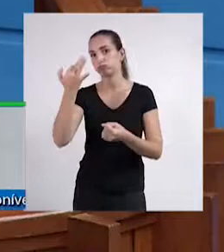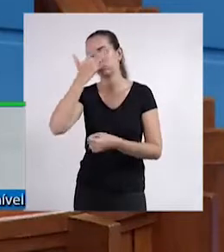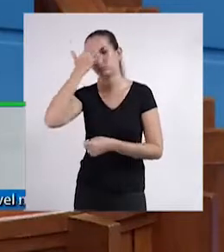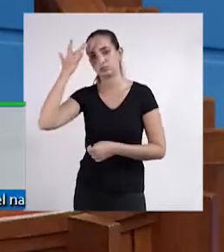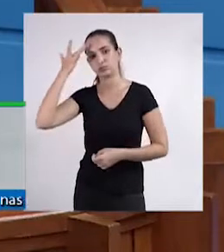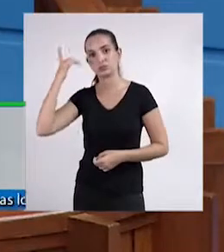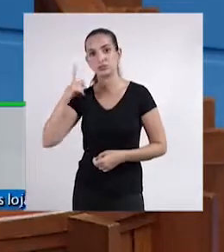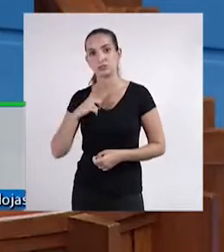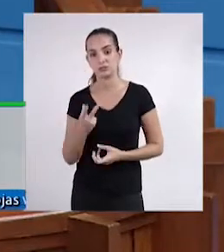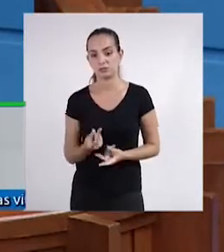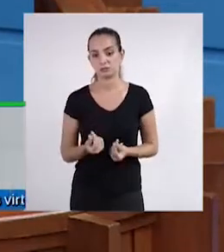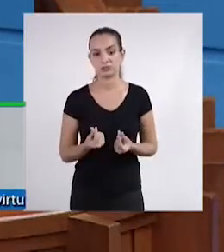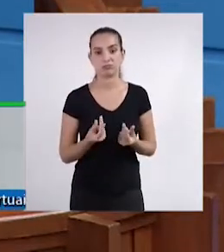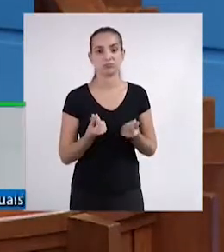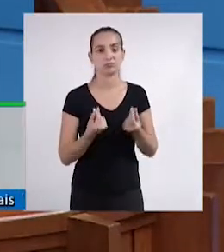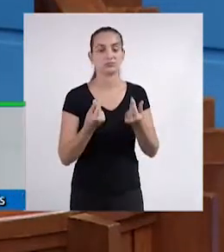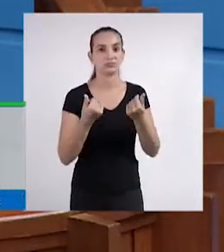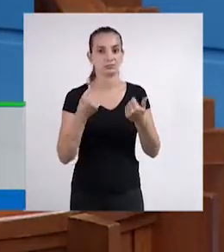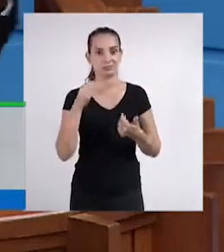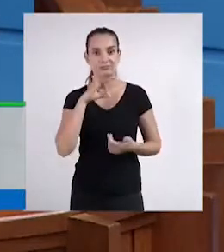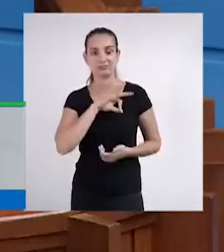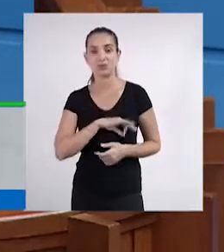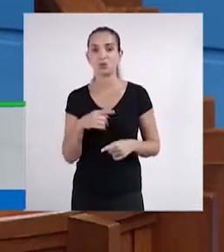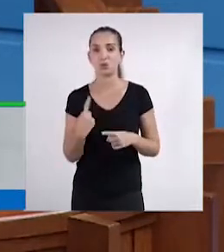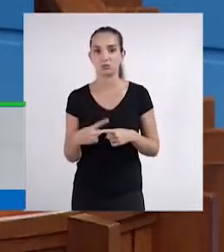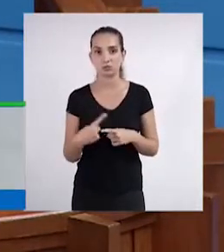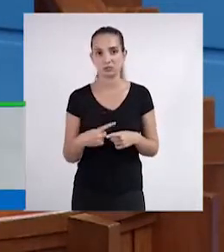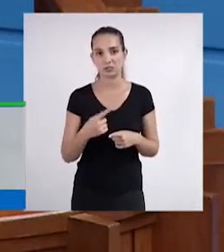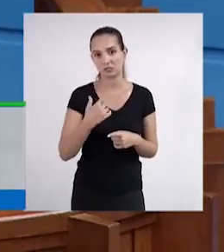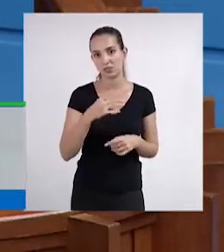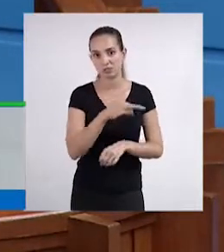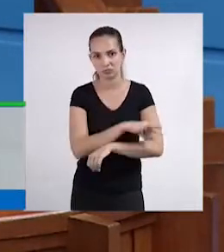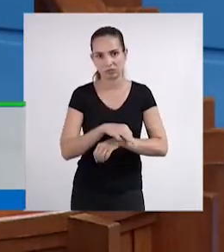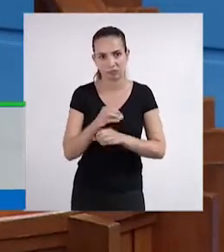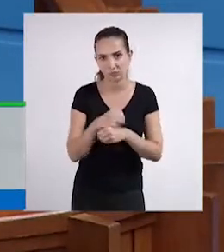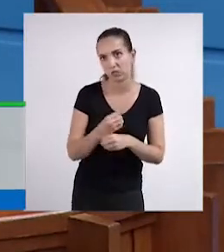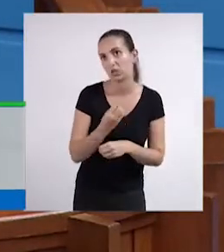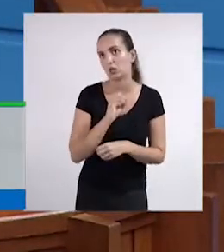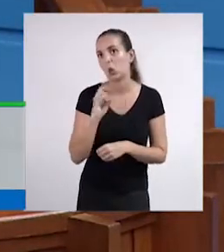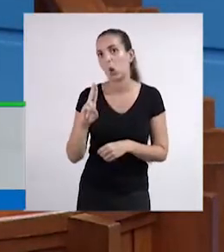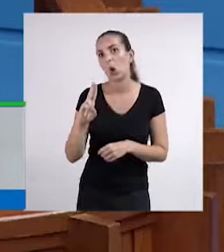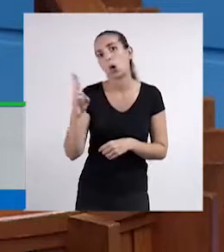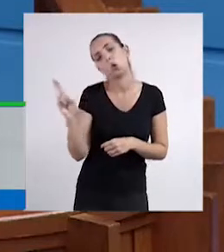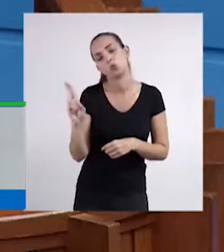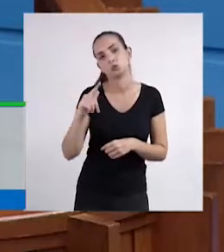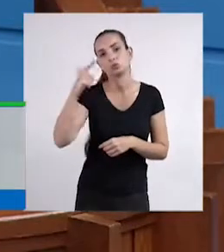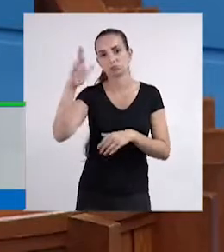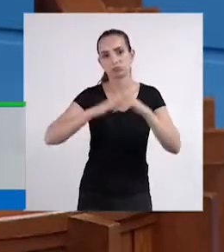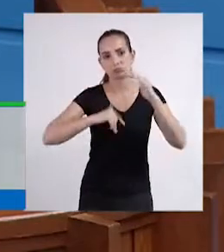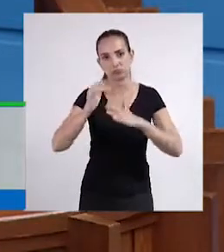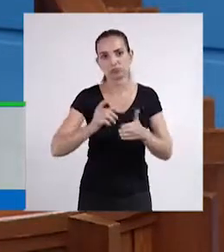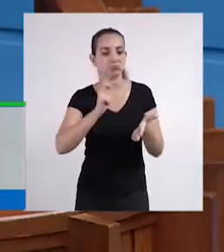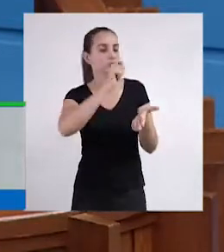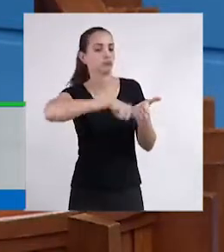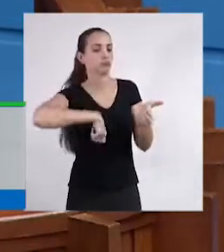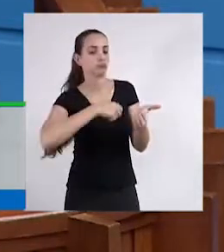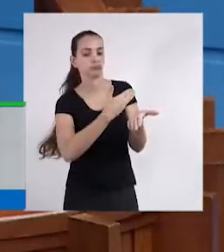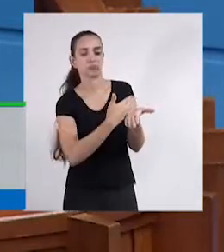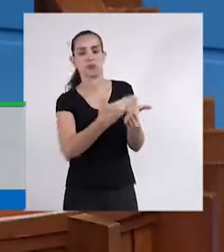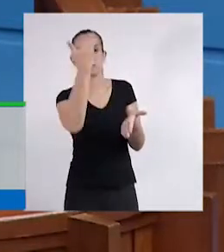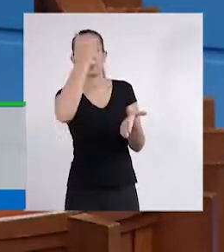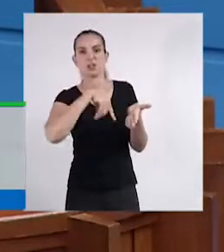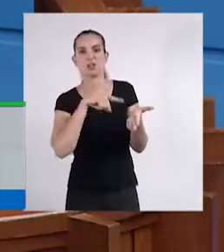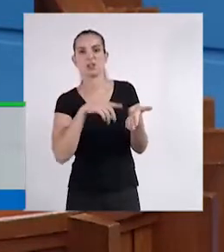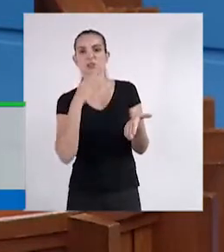poder atestar que está tudo bem, que a segurança é total em relação a essas barragens, que não vai acontecer nenhum problema, e